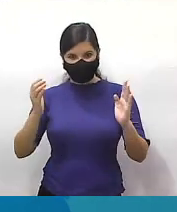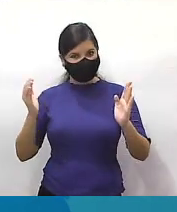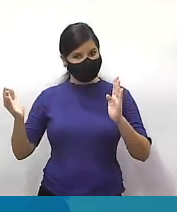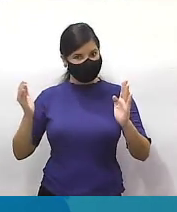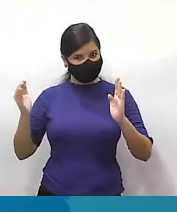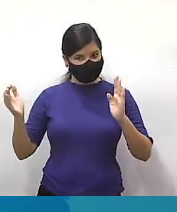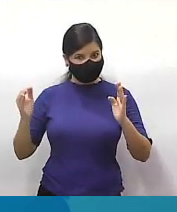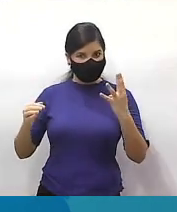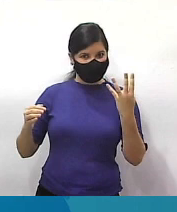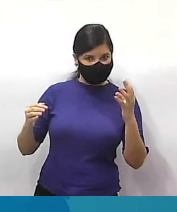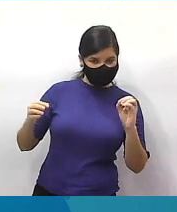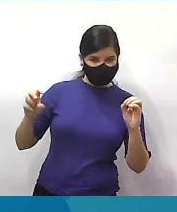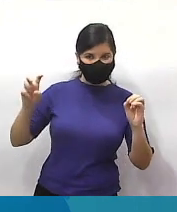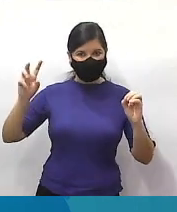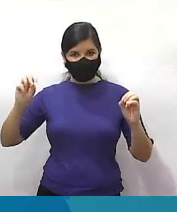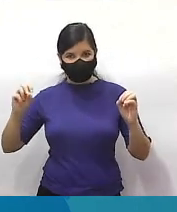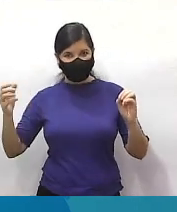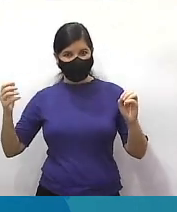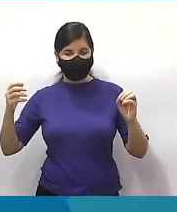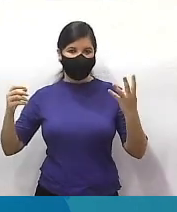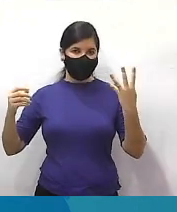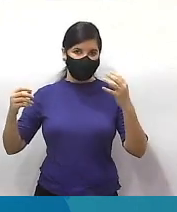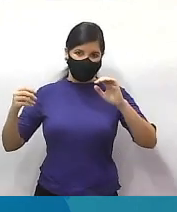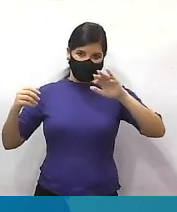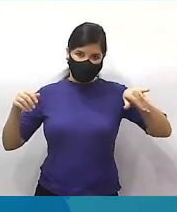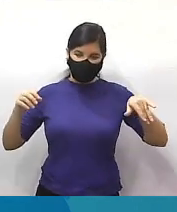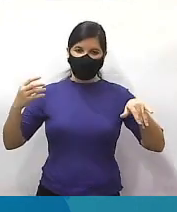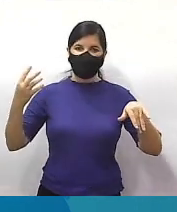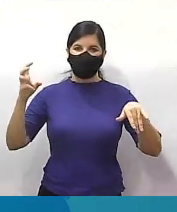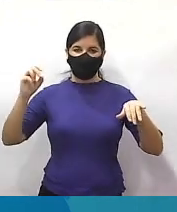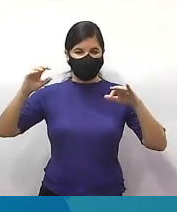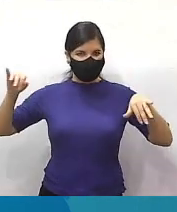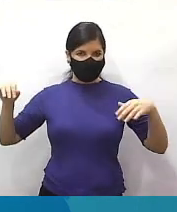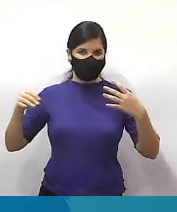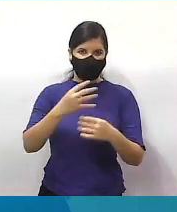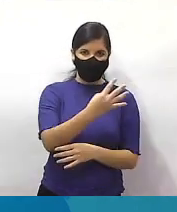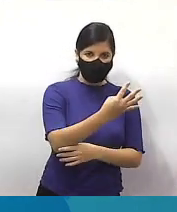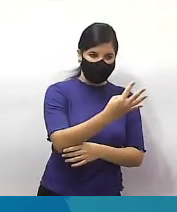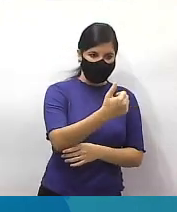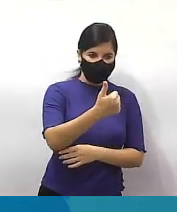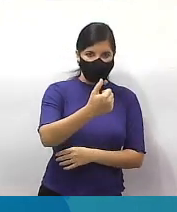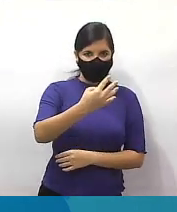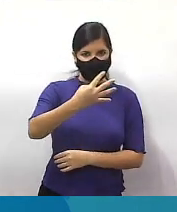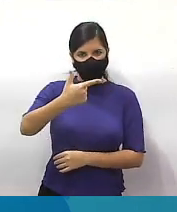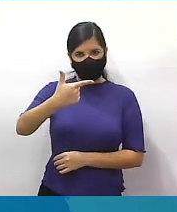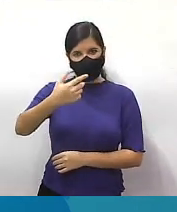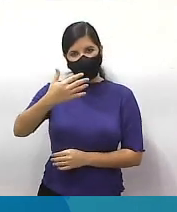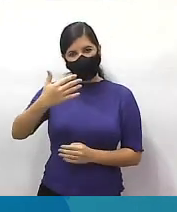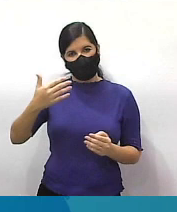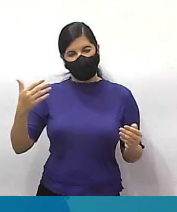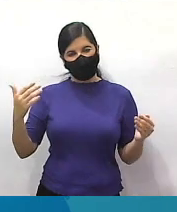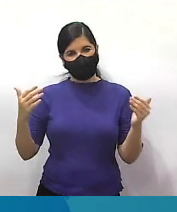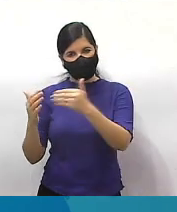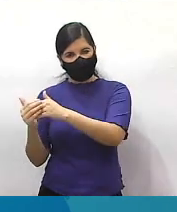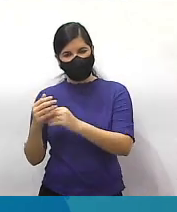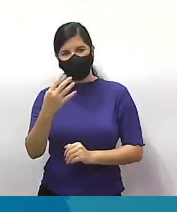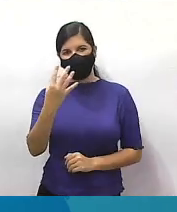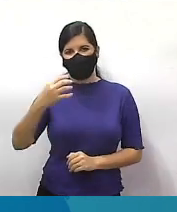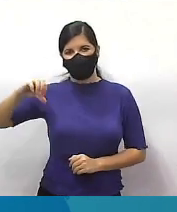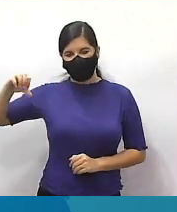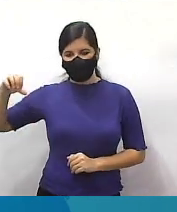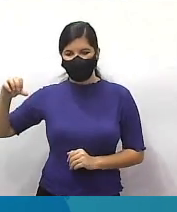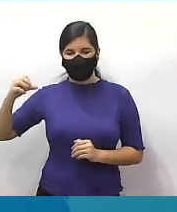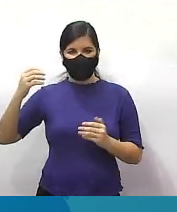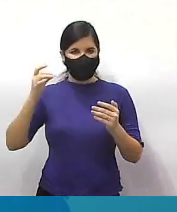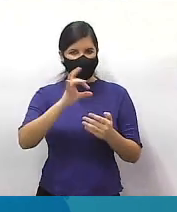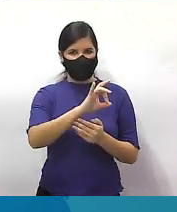e 50, 40 e 50 estão fora. E entra 41 até 49, tá bom? E a gente vai verificar cada um